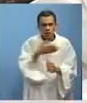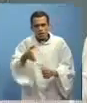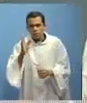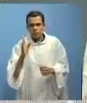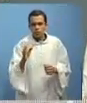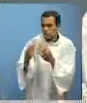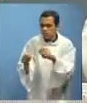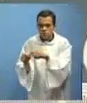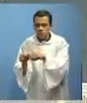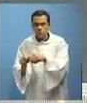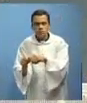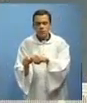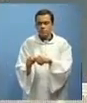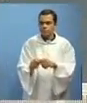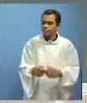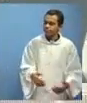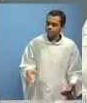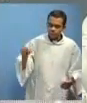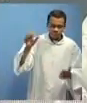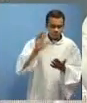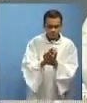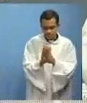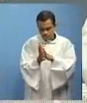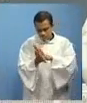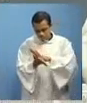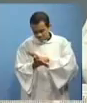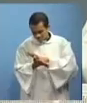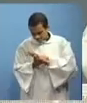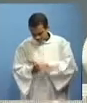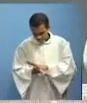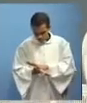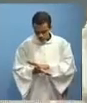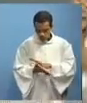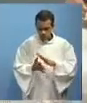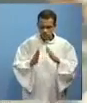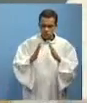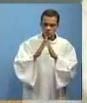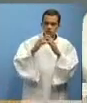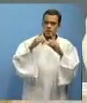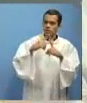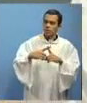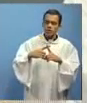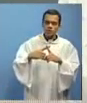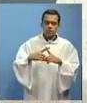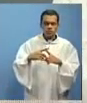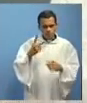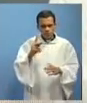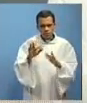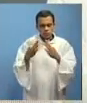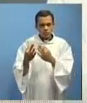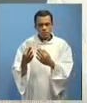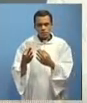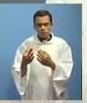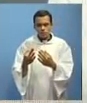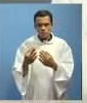família mata a igreja doméstica que tipo de igreja a sua família